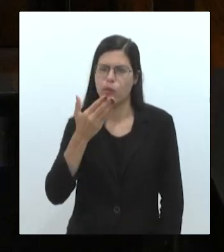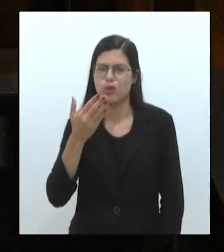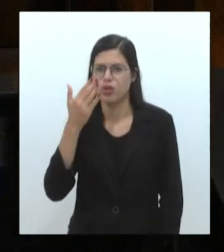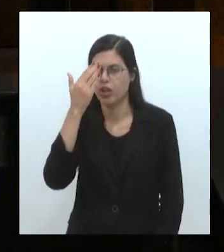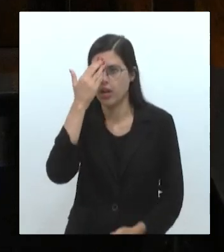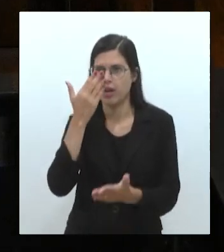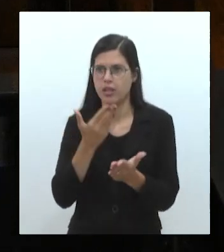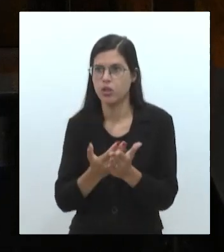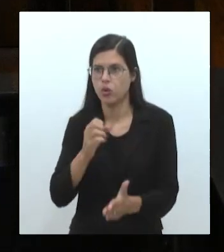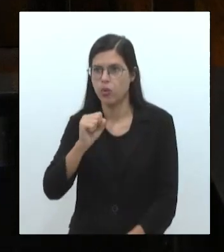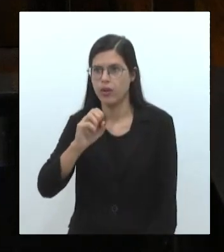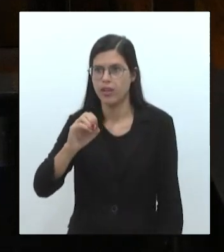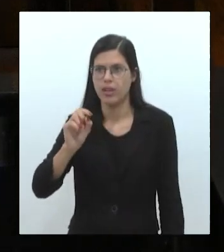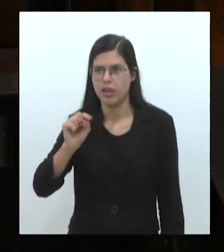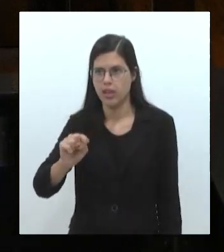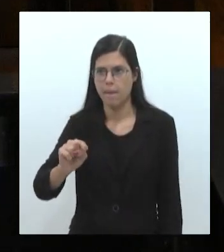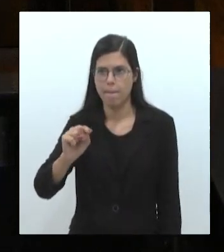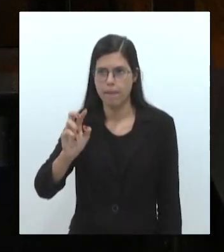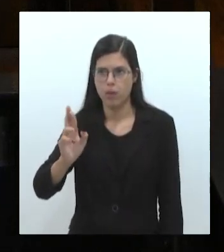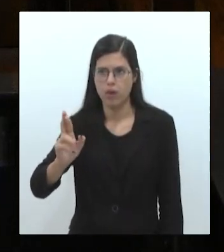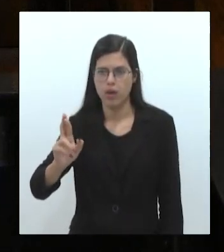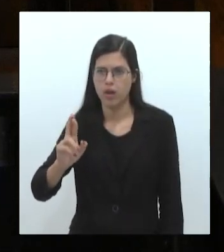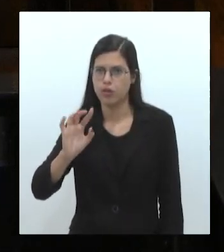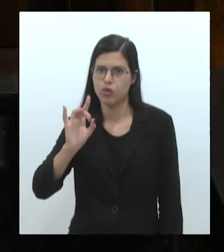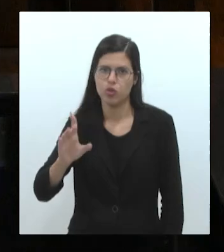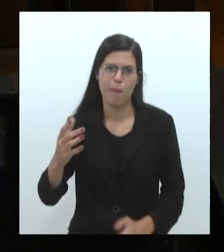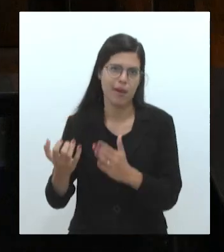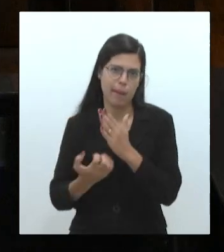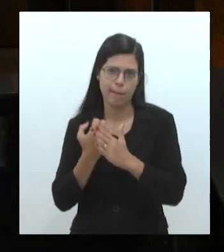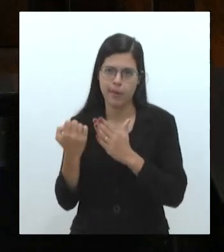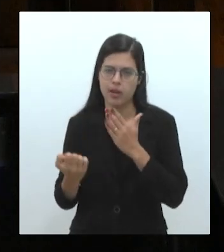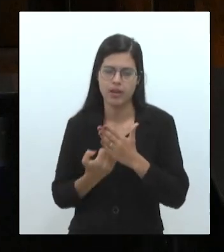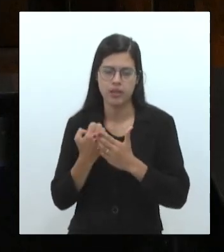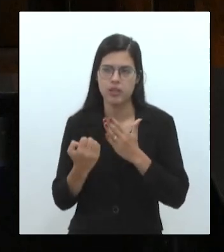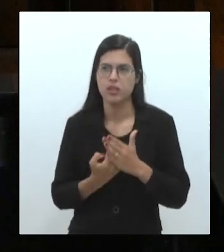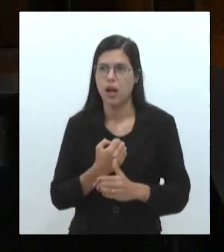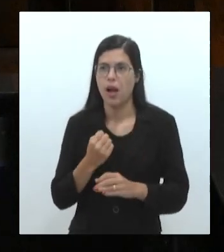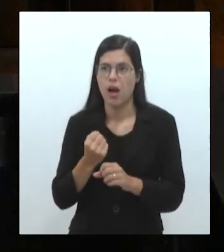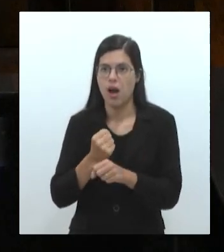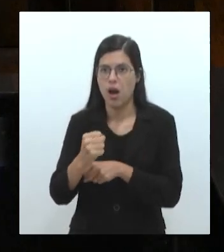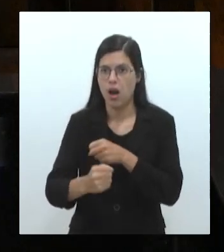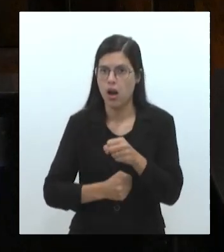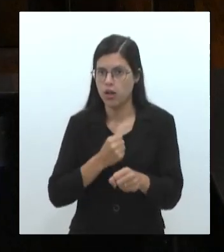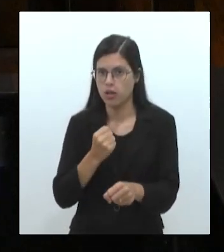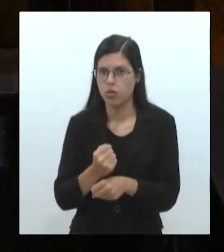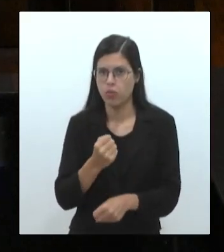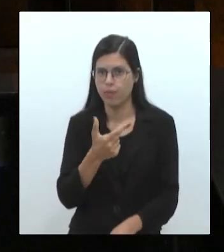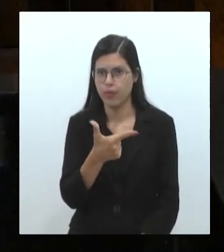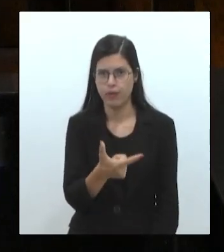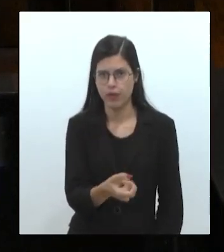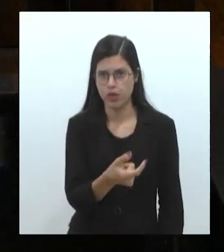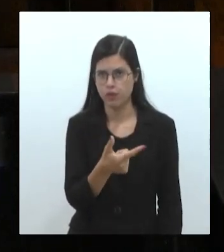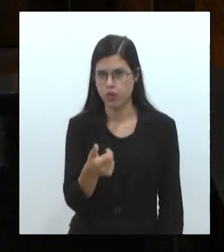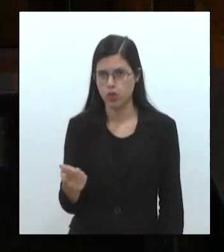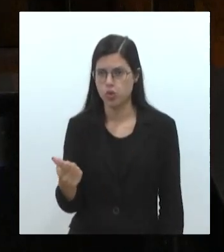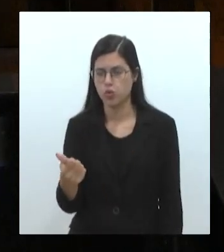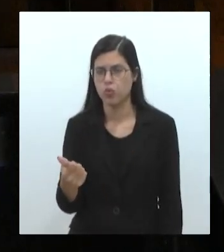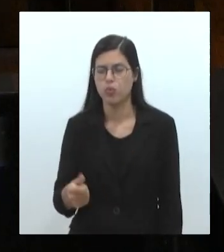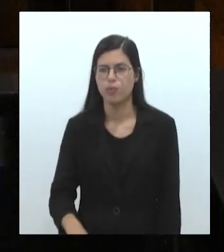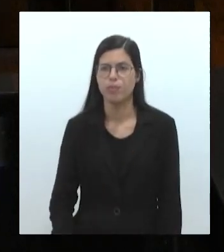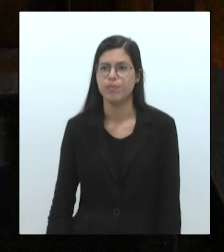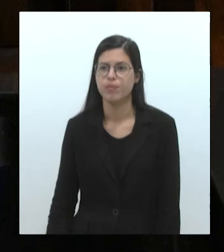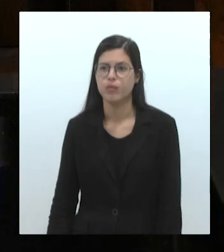só ia para os cofres dessas empresas. Tanto é que no ano de 2021, o